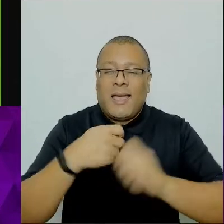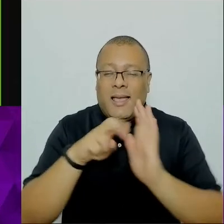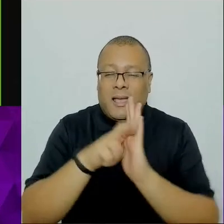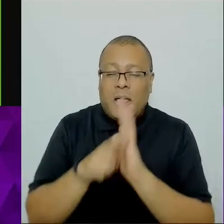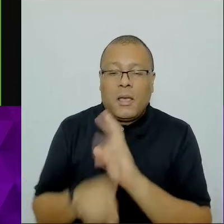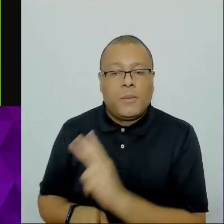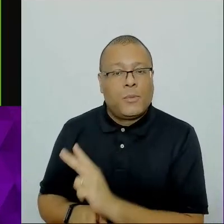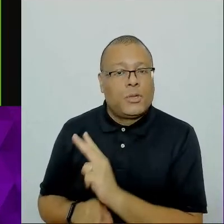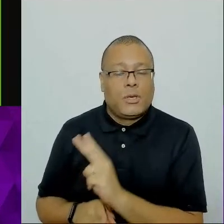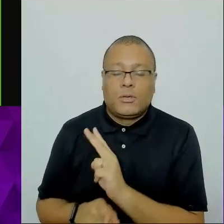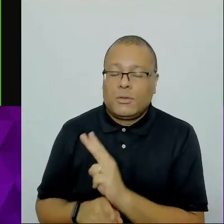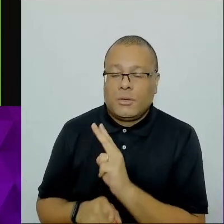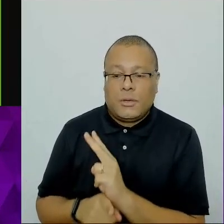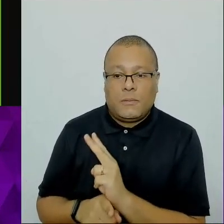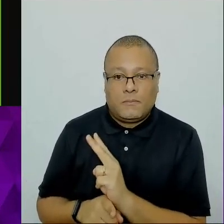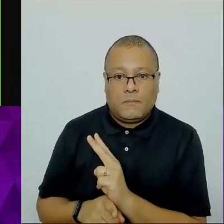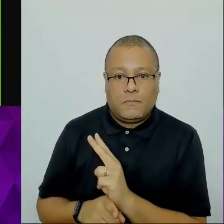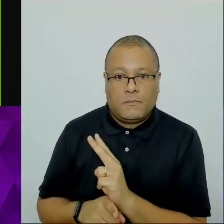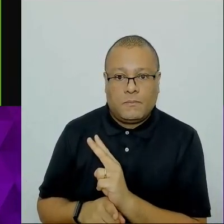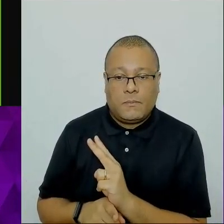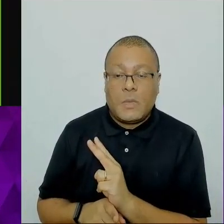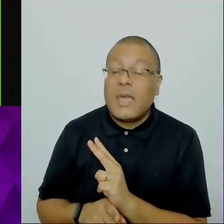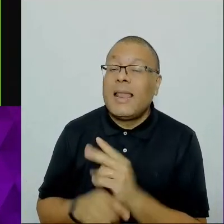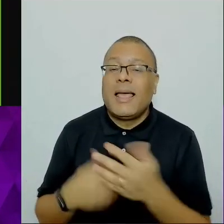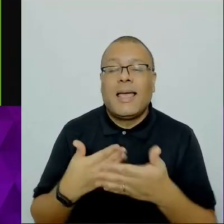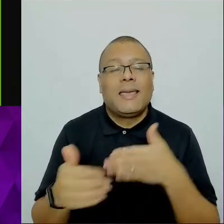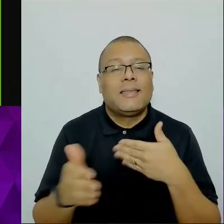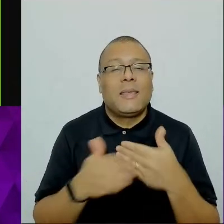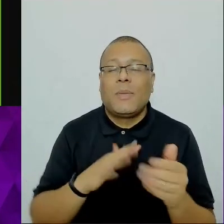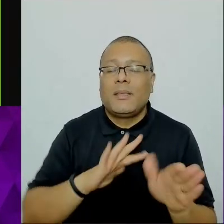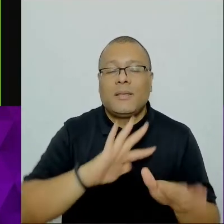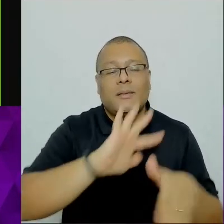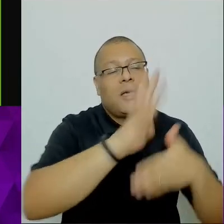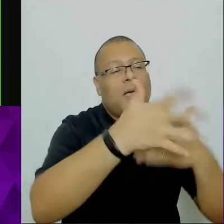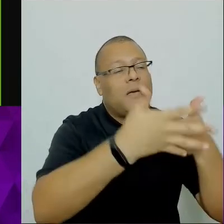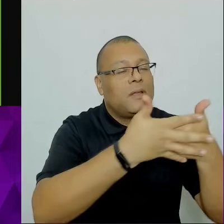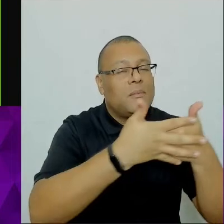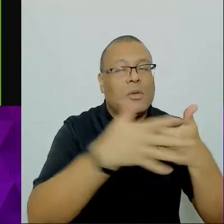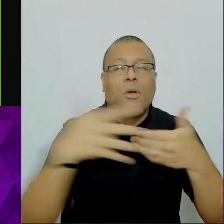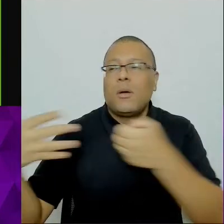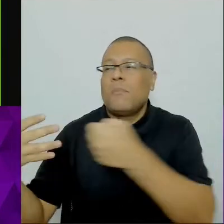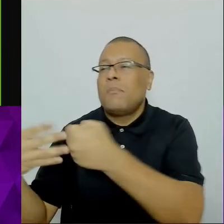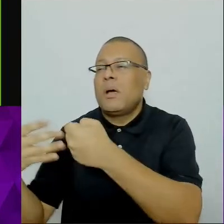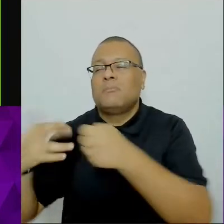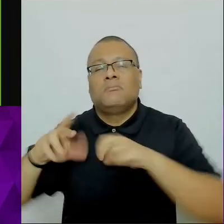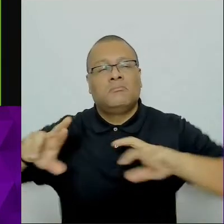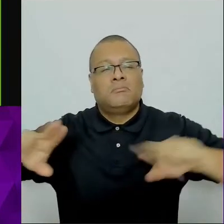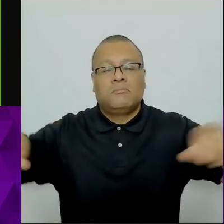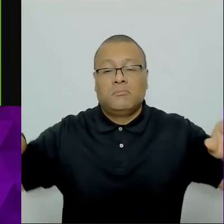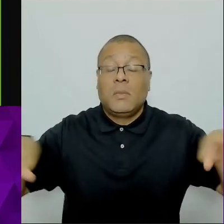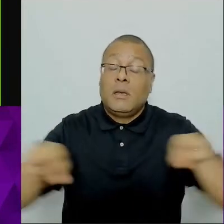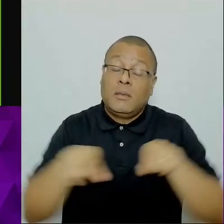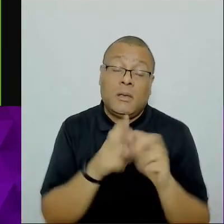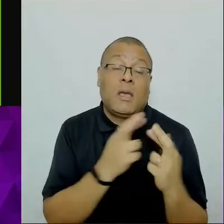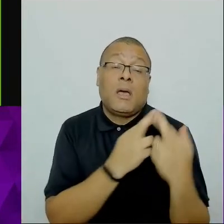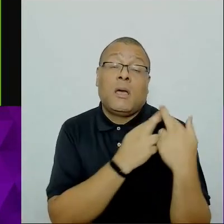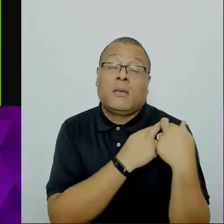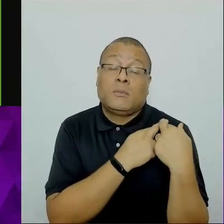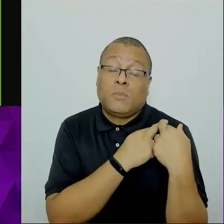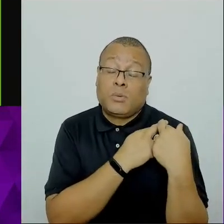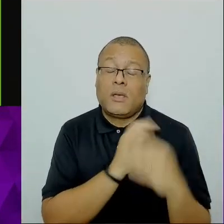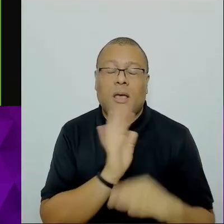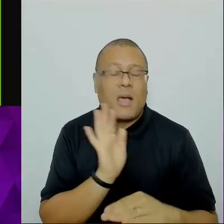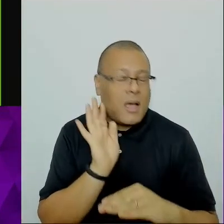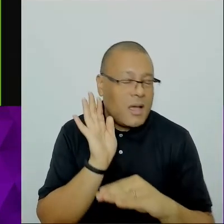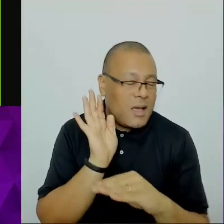protegida, totalmente agnóstica a frameworks e etc. E a separação de responsabilidades ajuda